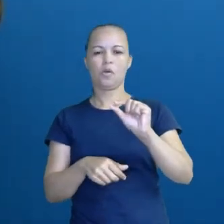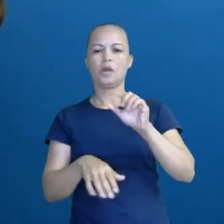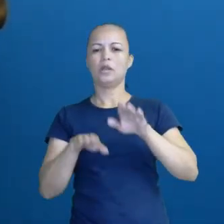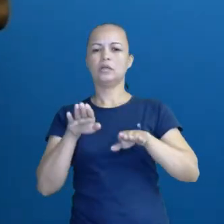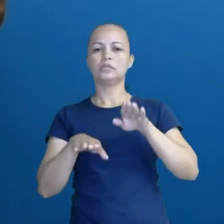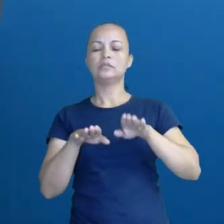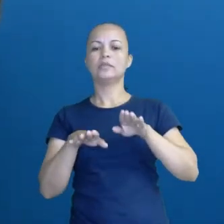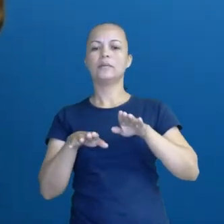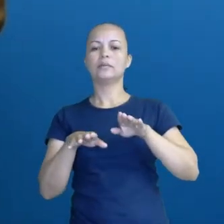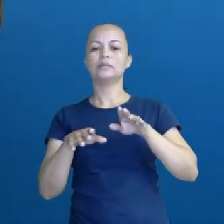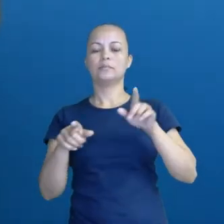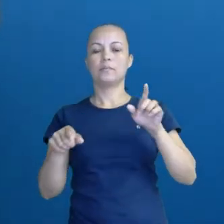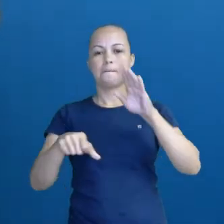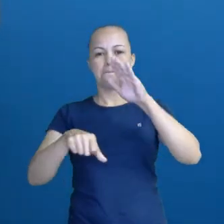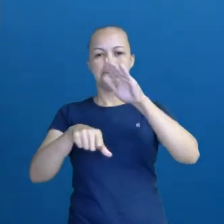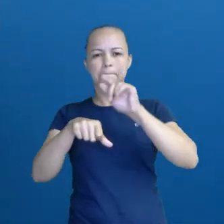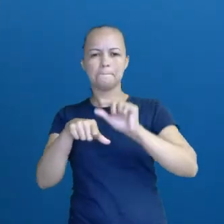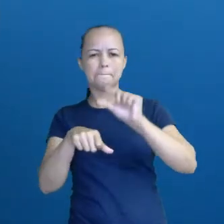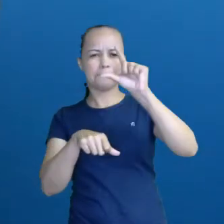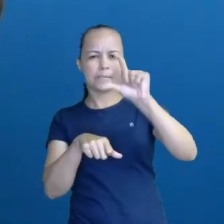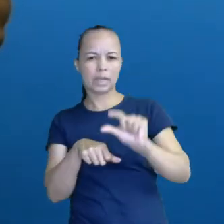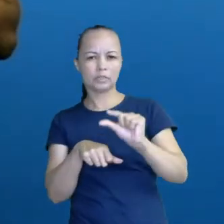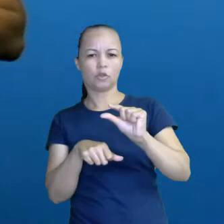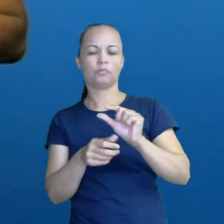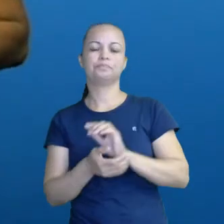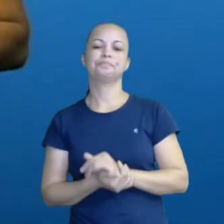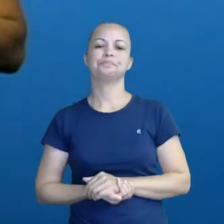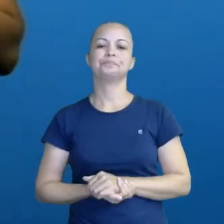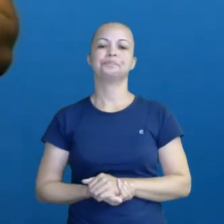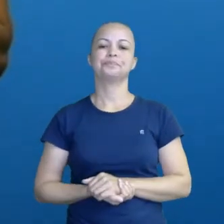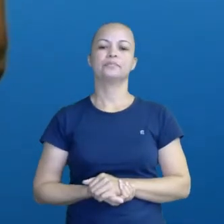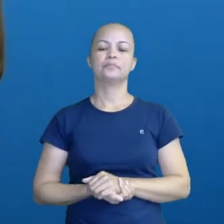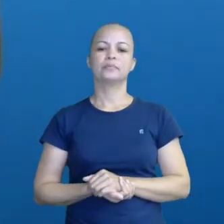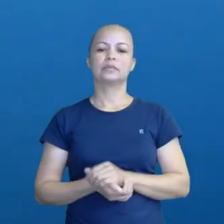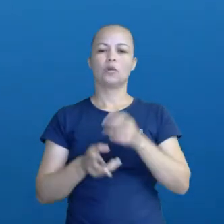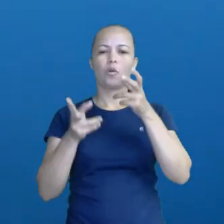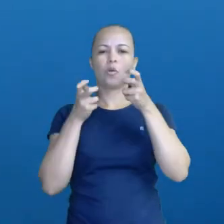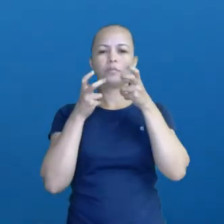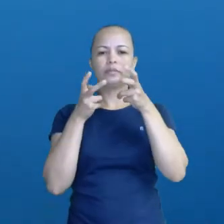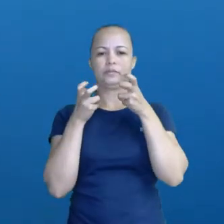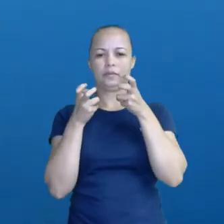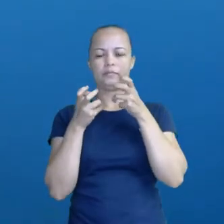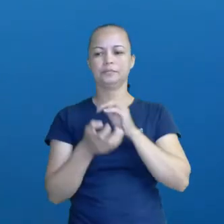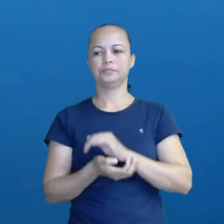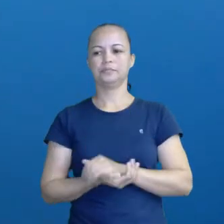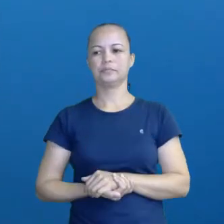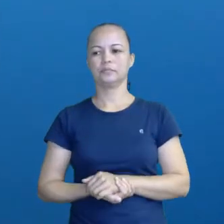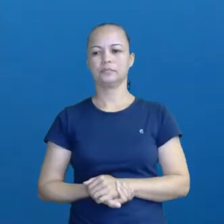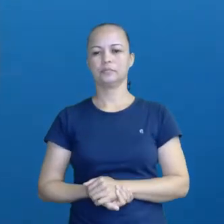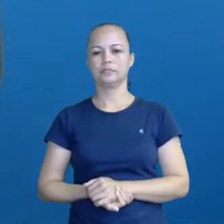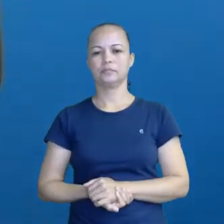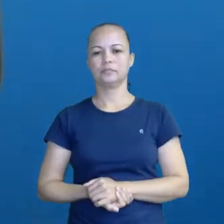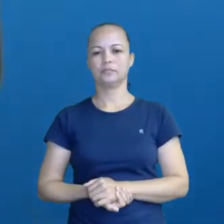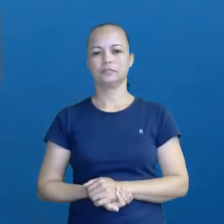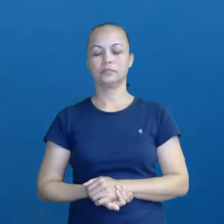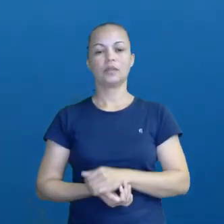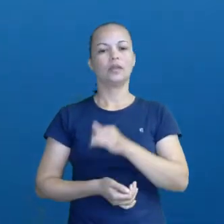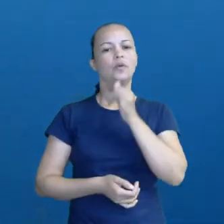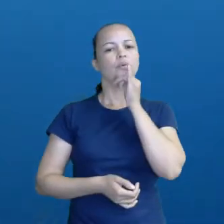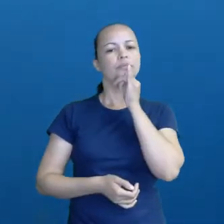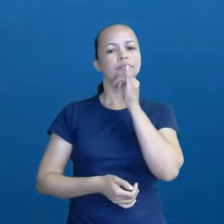é a medida de água e Now menor observa aí o segundo um